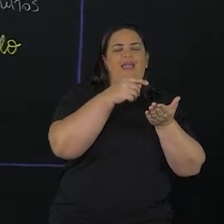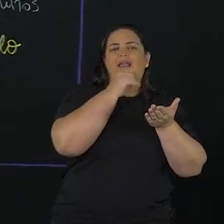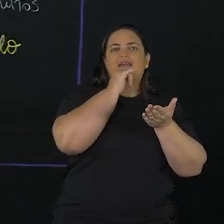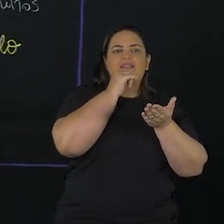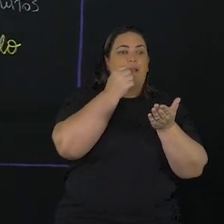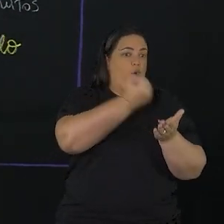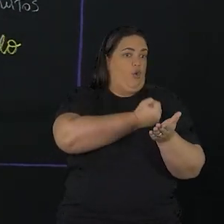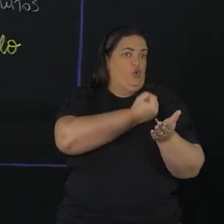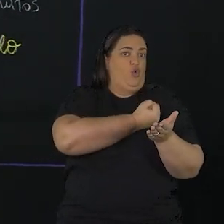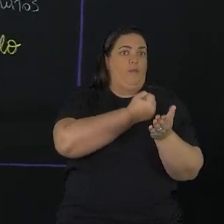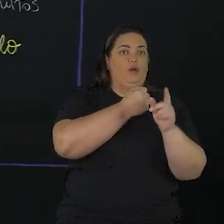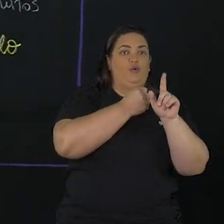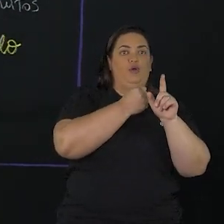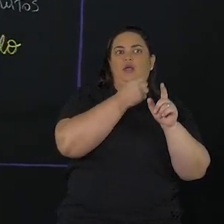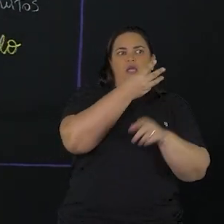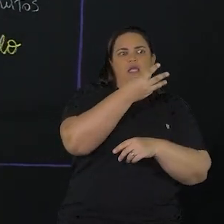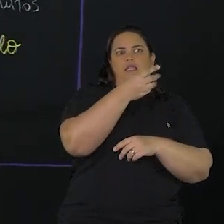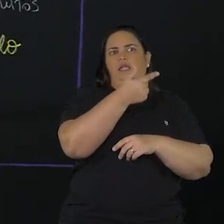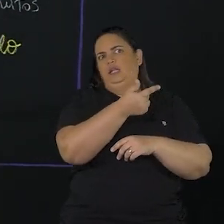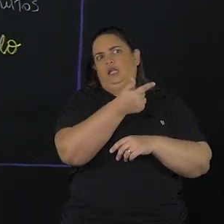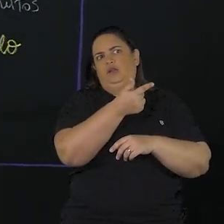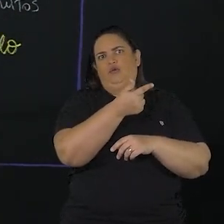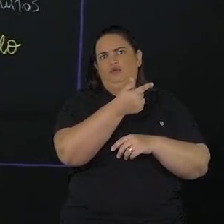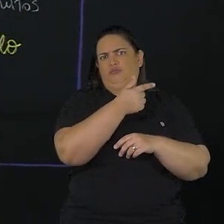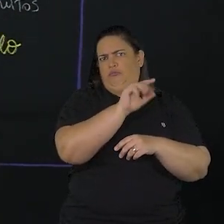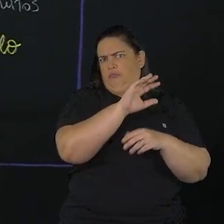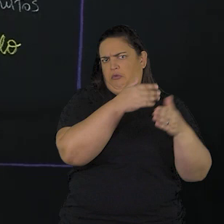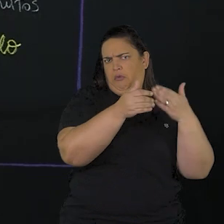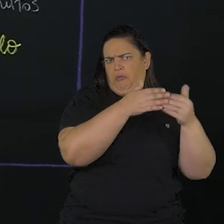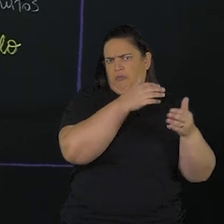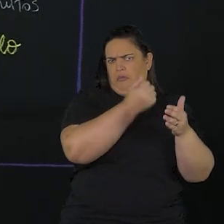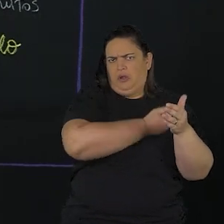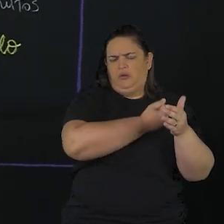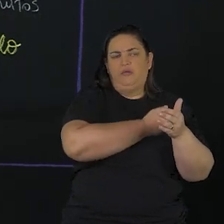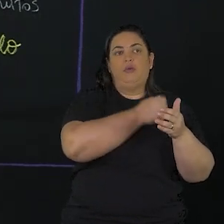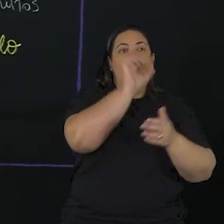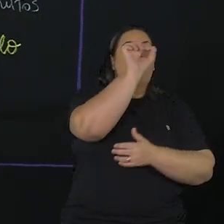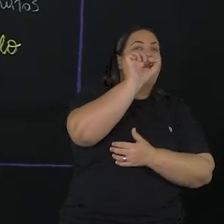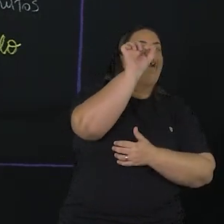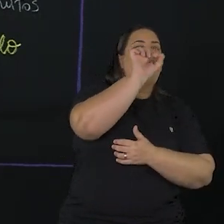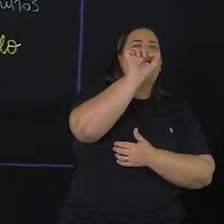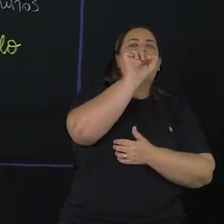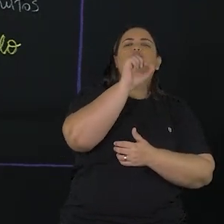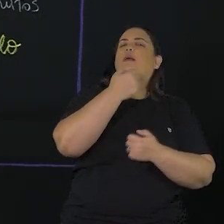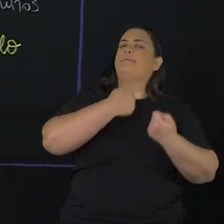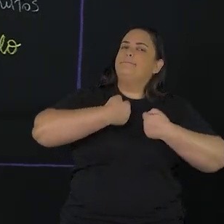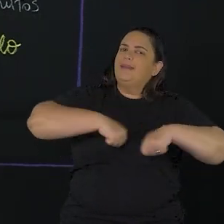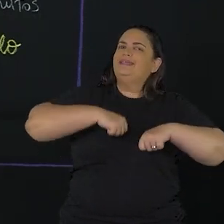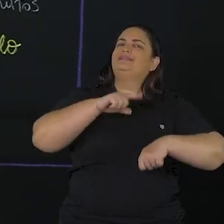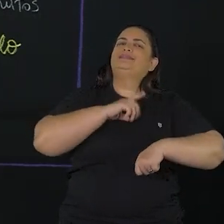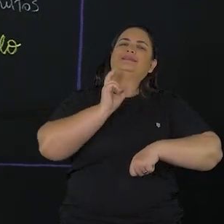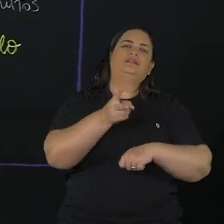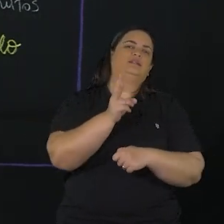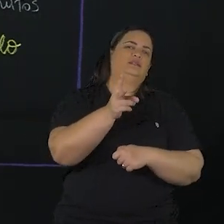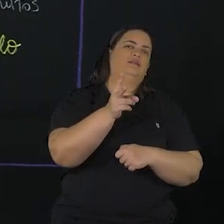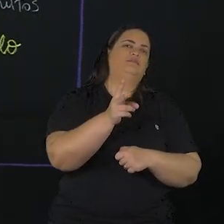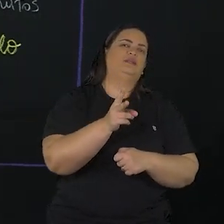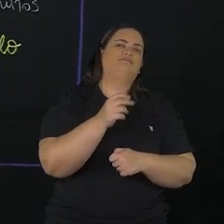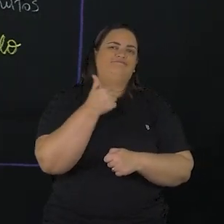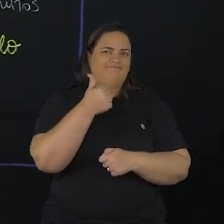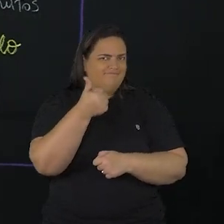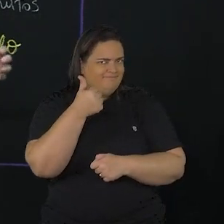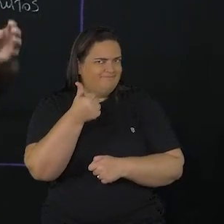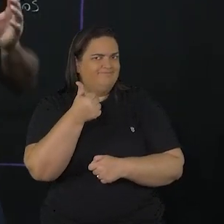valor numérico em graus. Isso não pode deixar de existir, tá? Então o ângulo tem que ter o seu valor numérico em